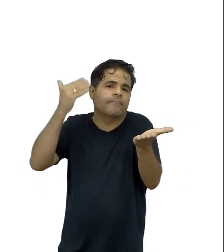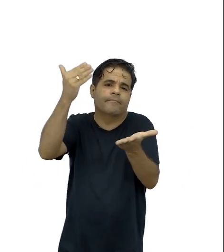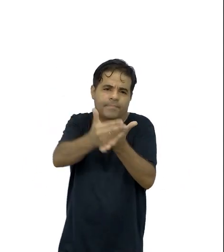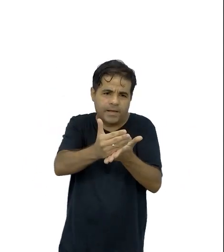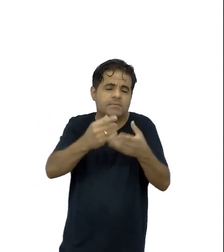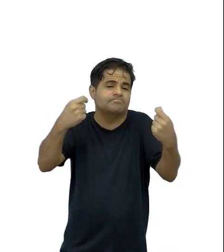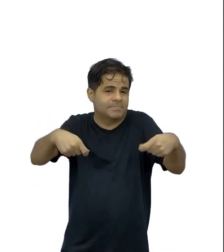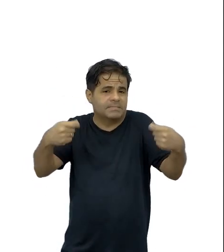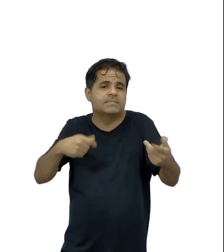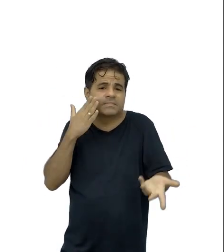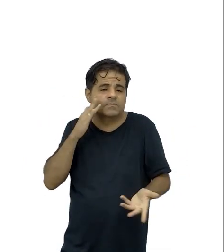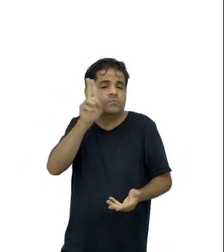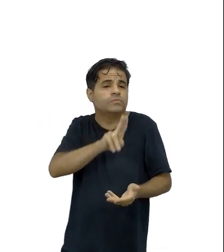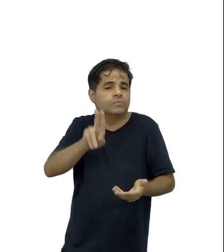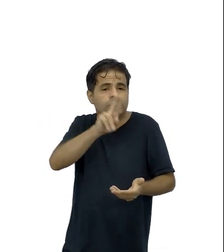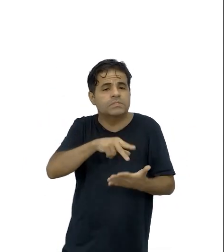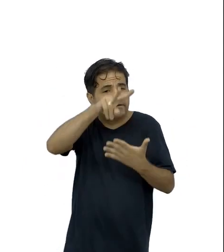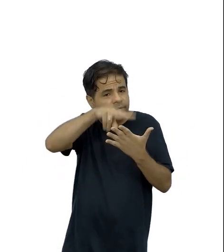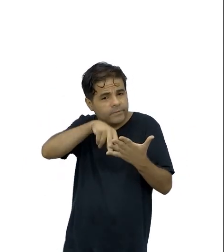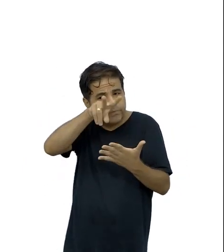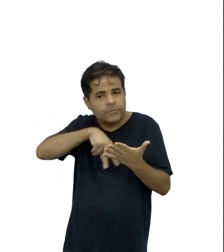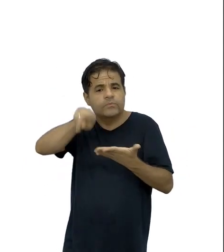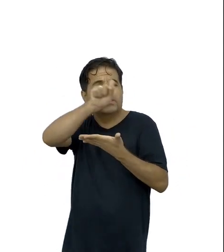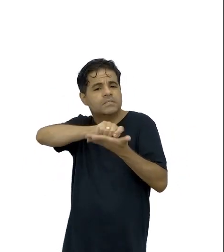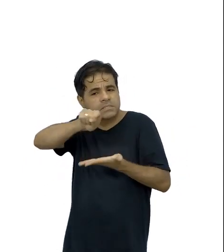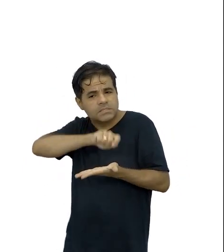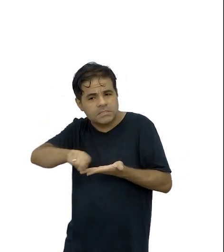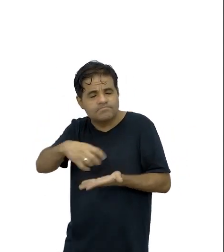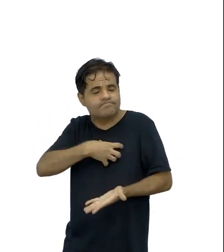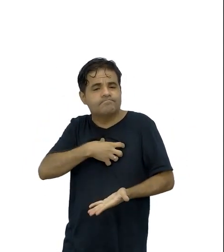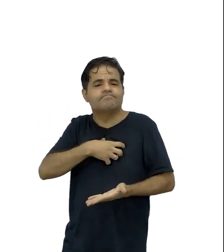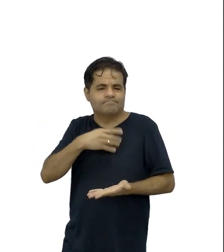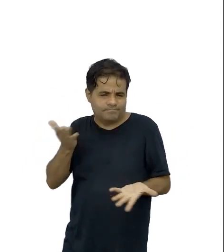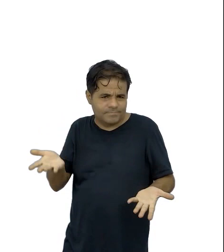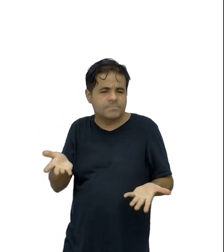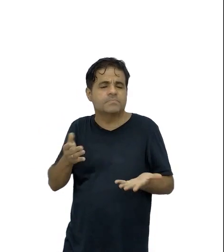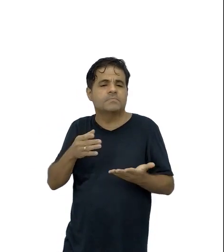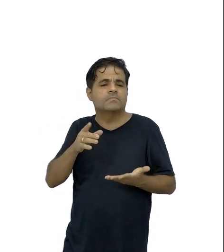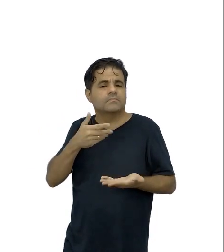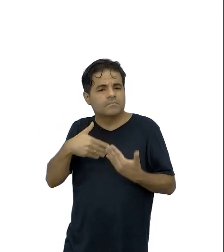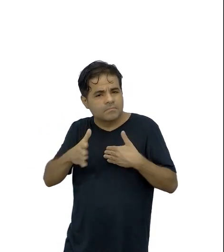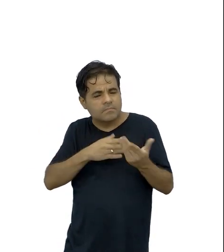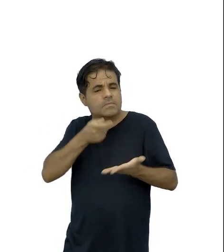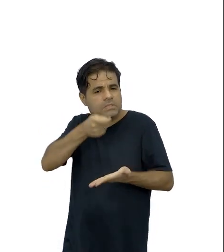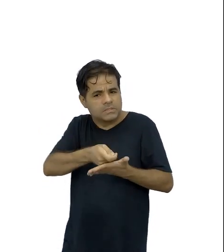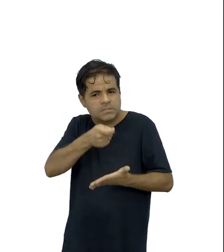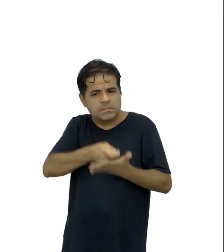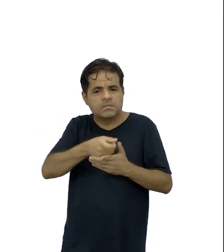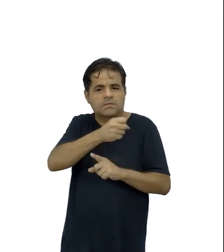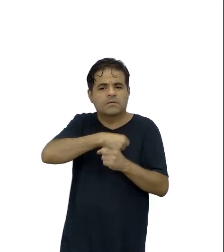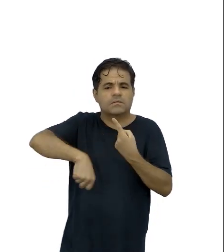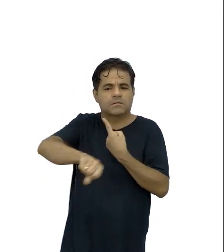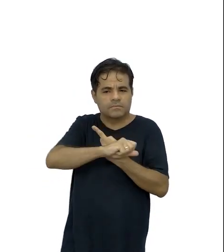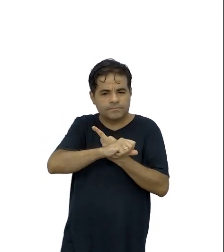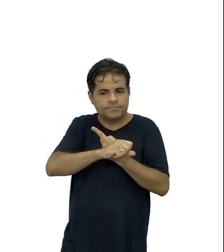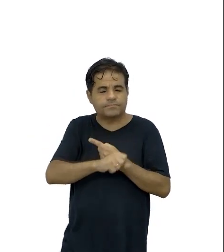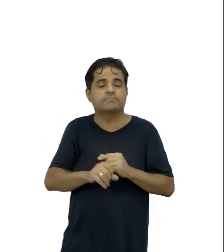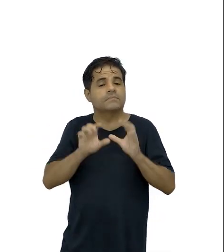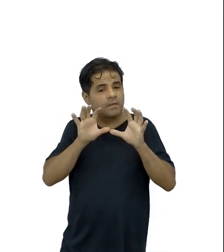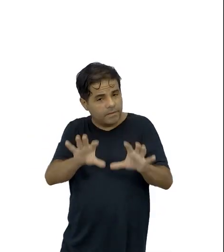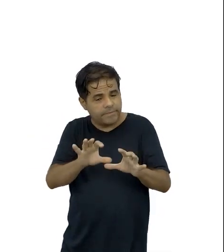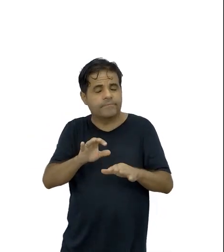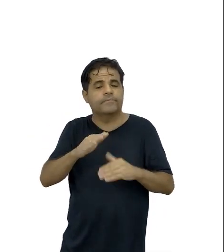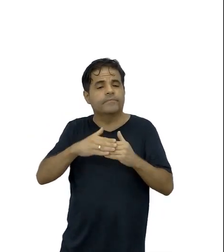mais. Saber utilizar a leitura e a escrita de acordo com as contínuas exigências sociais. E isso